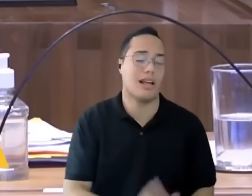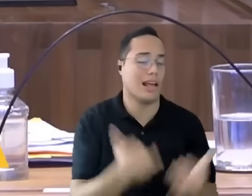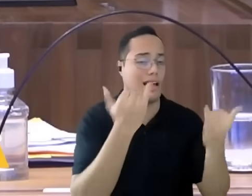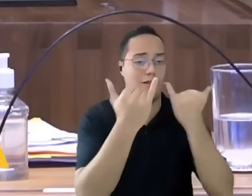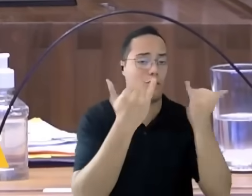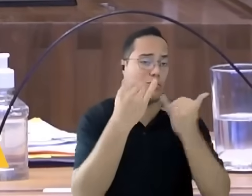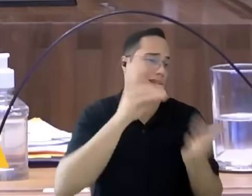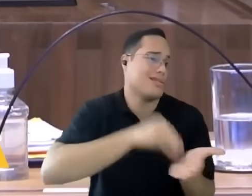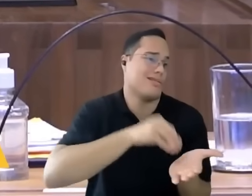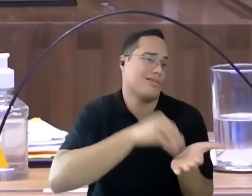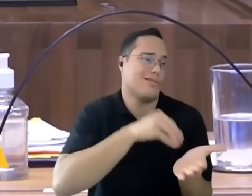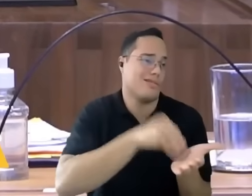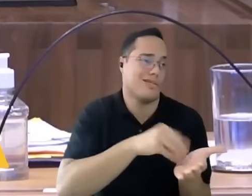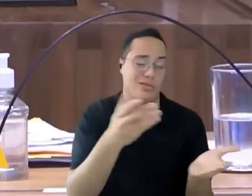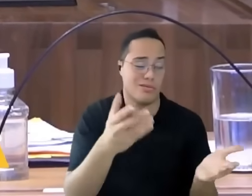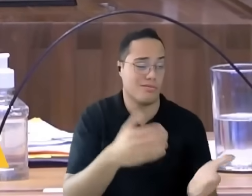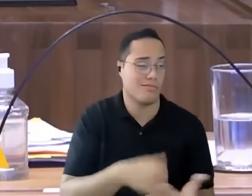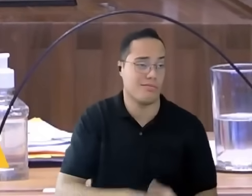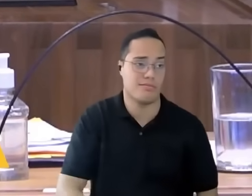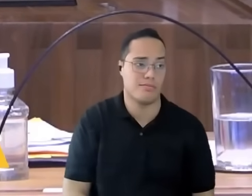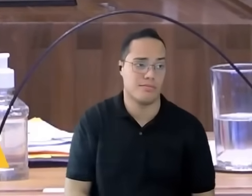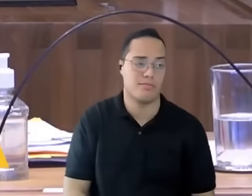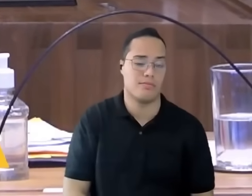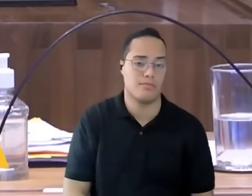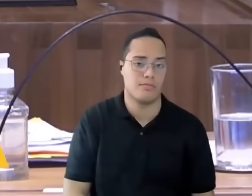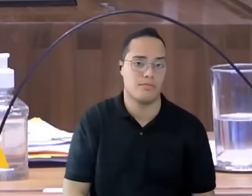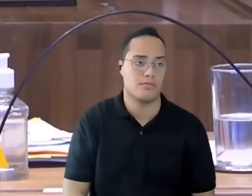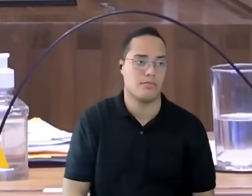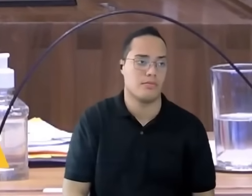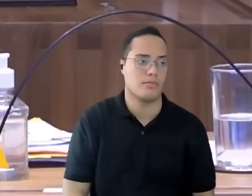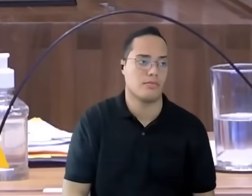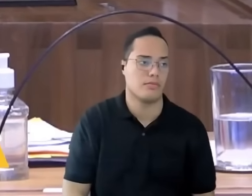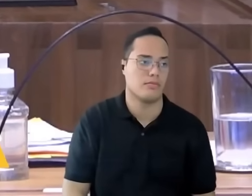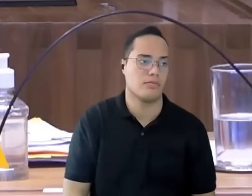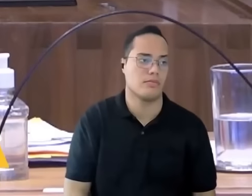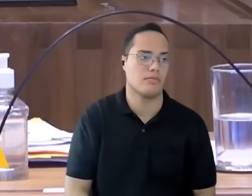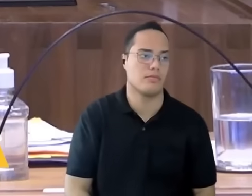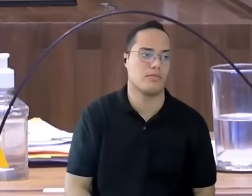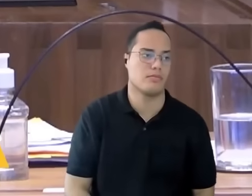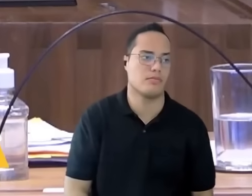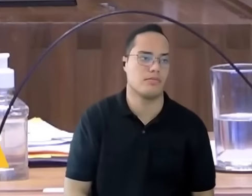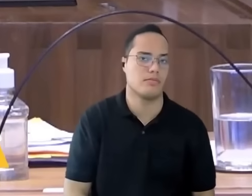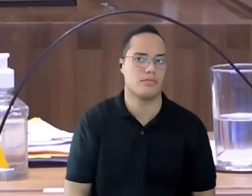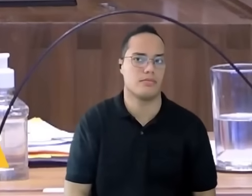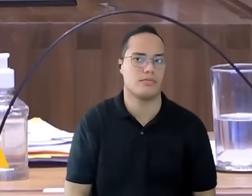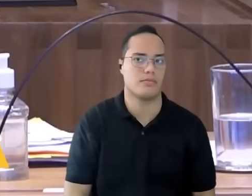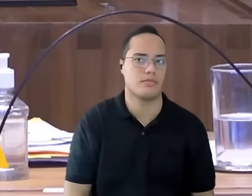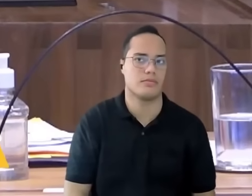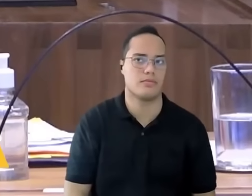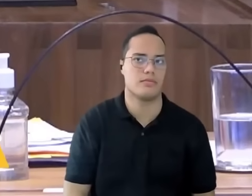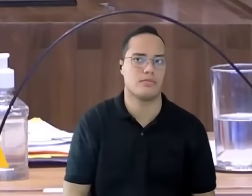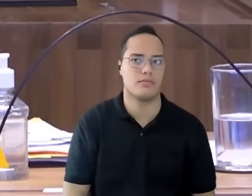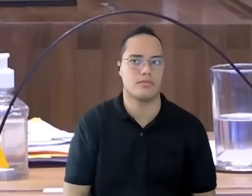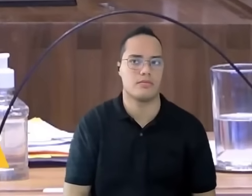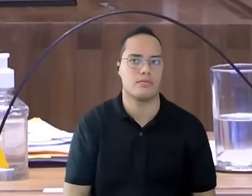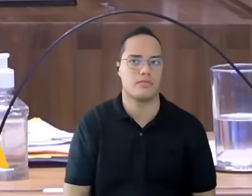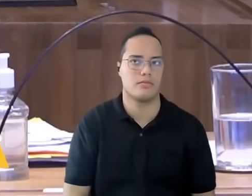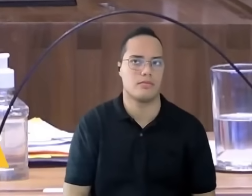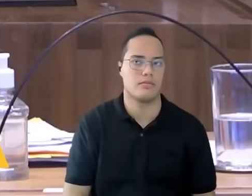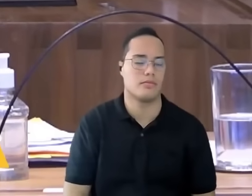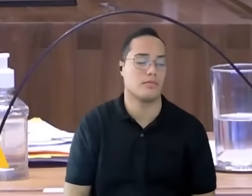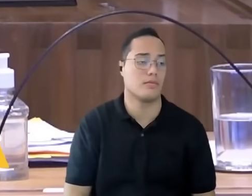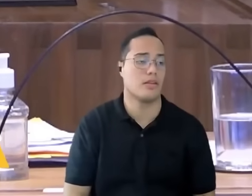ela não chegou isso isso foi que levou a nós não temos